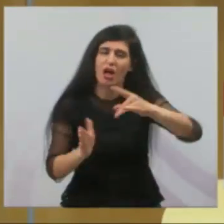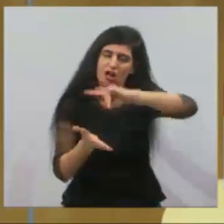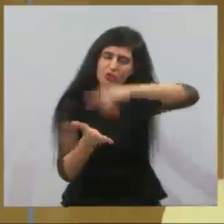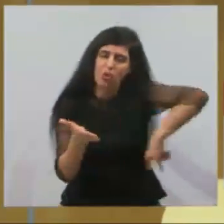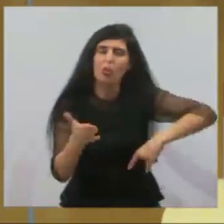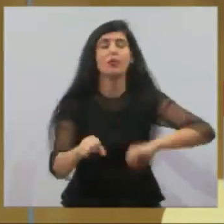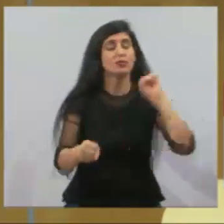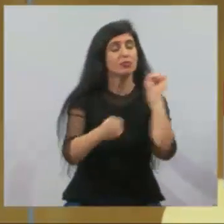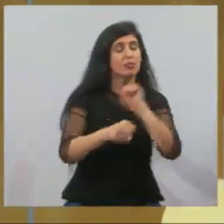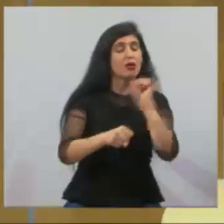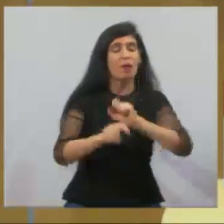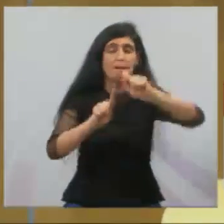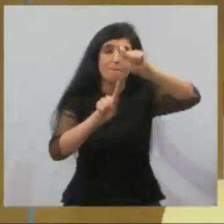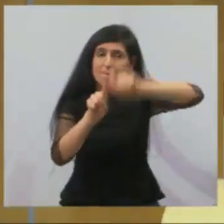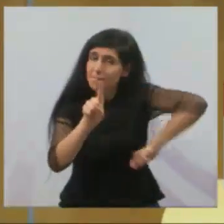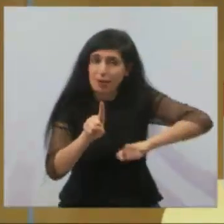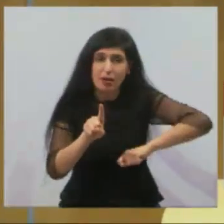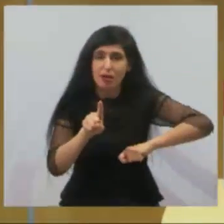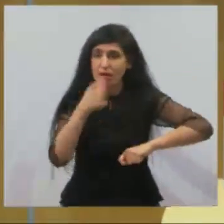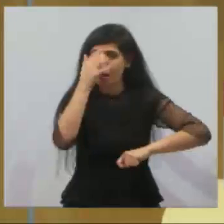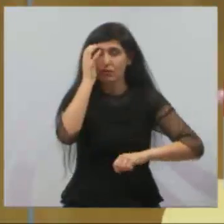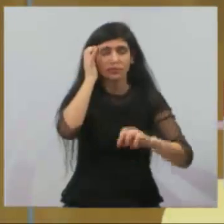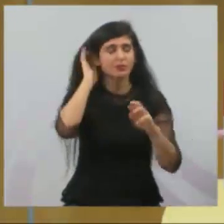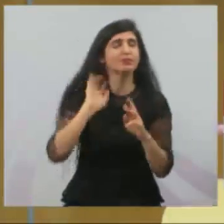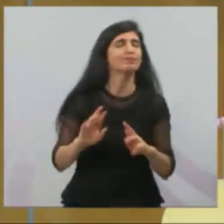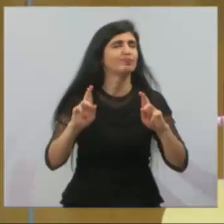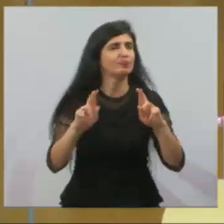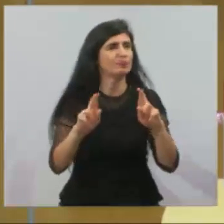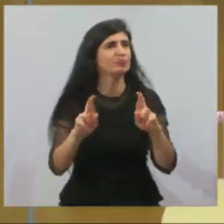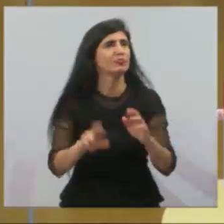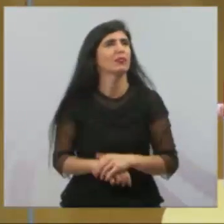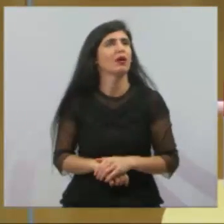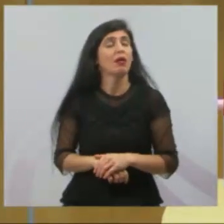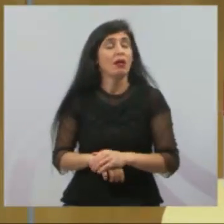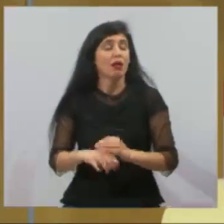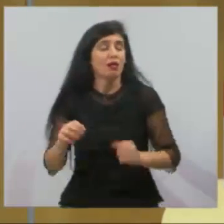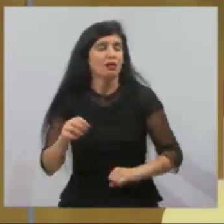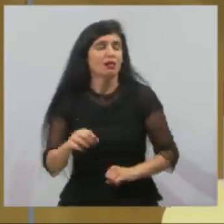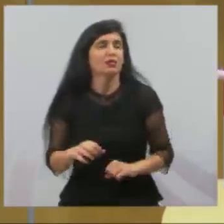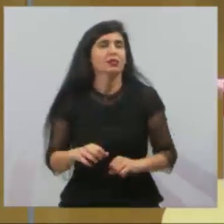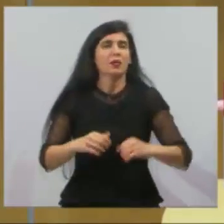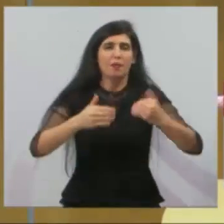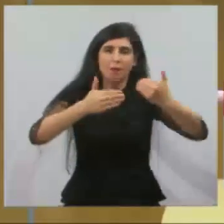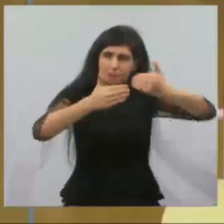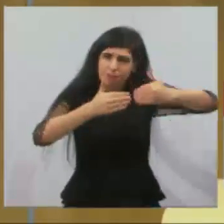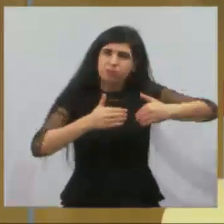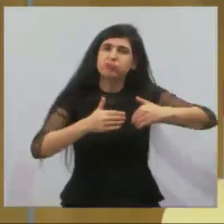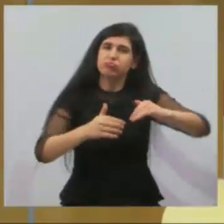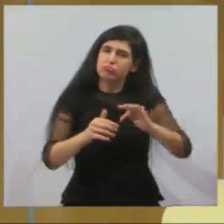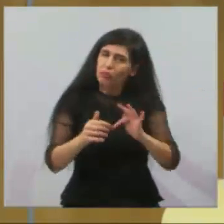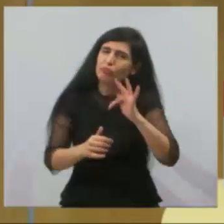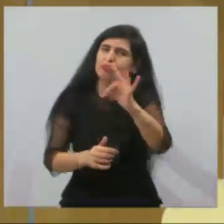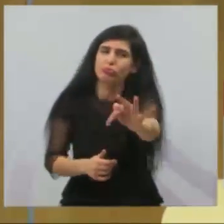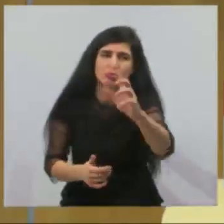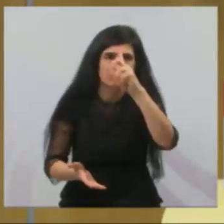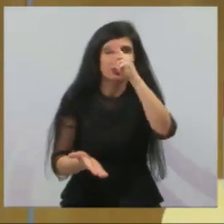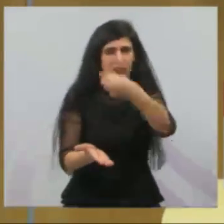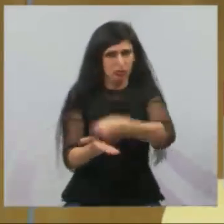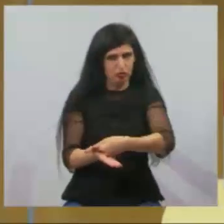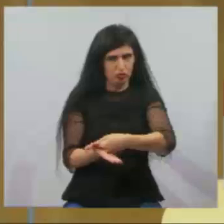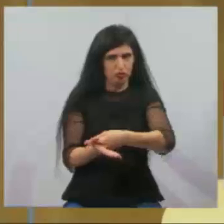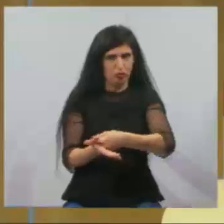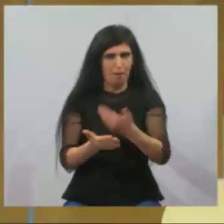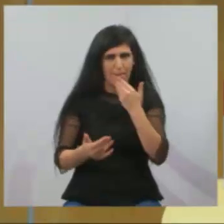esperamos o mês todo, na esperança de sair essa liminar, suspendendo esse prazo. E a gente adiaria essa votação. E se sair, nós temos